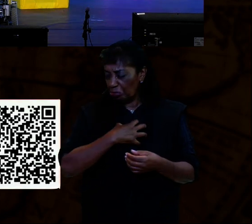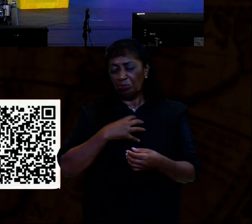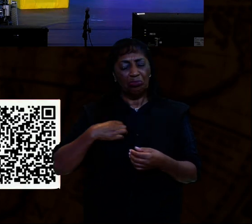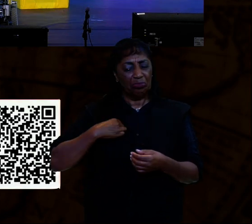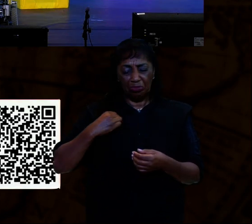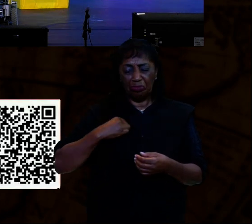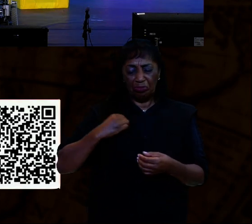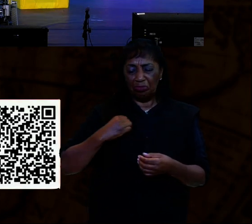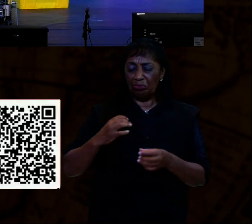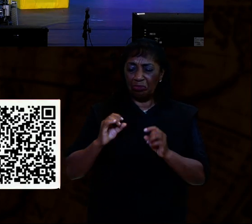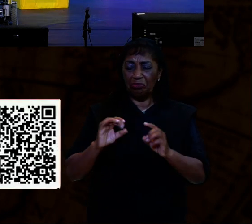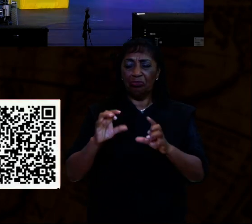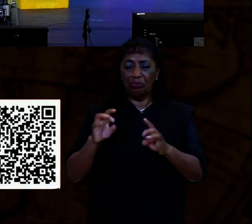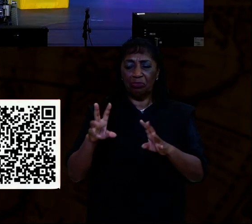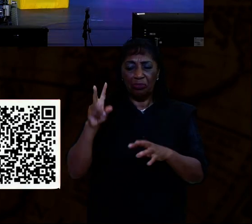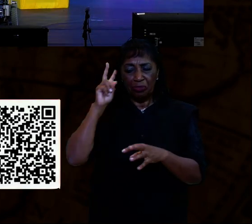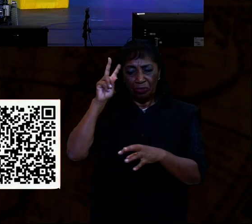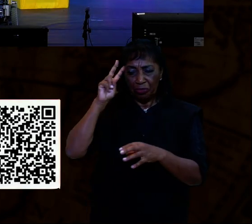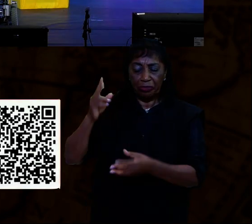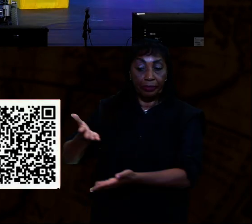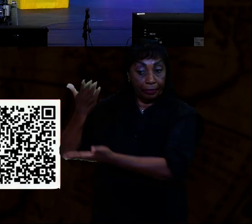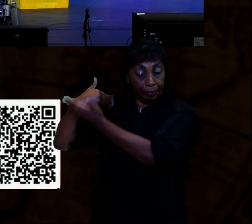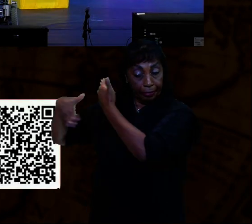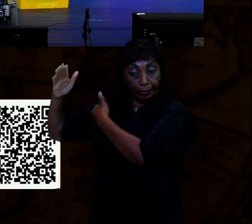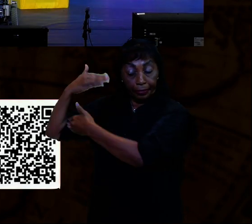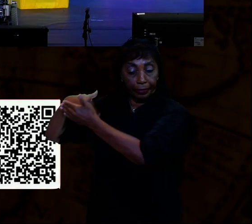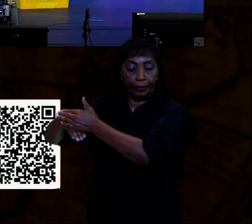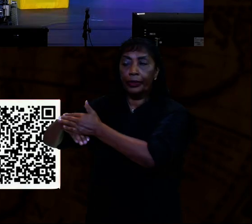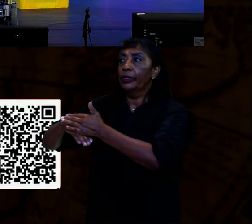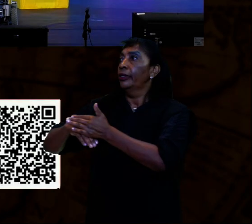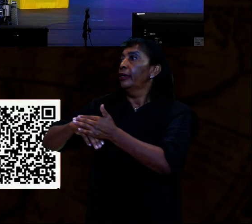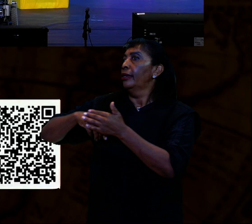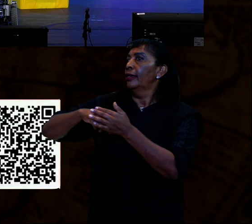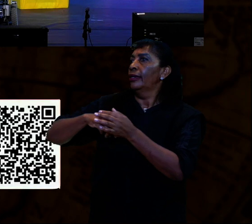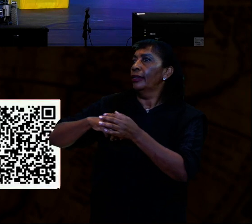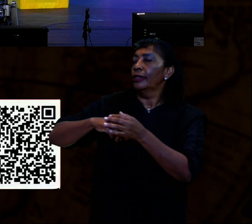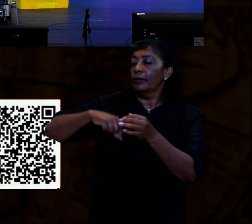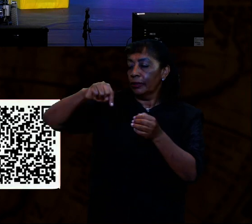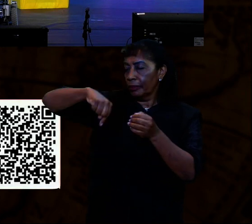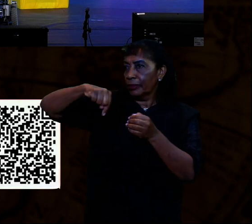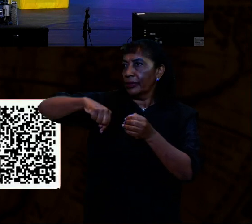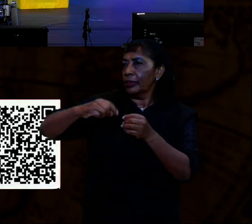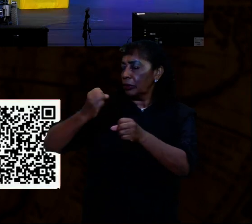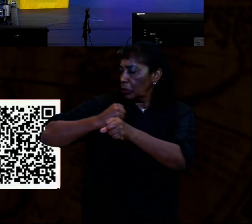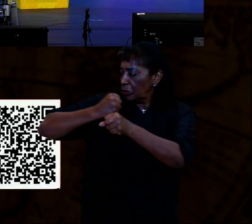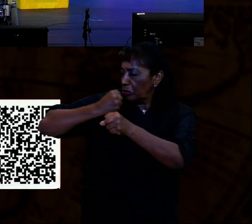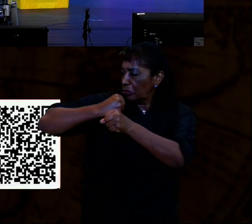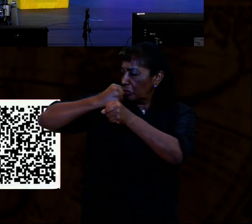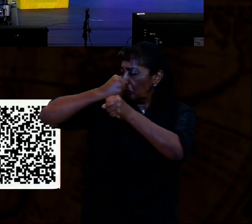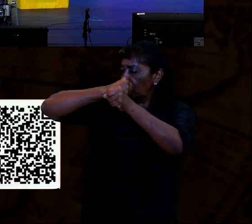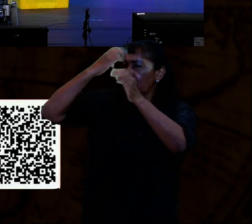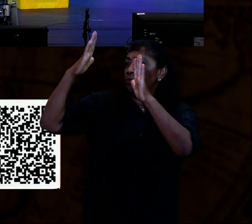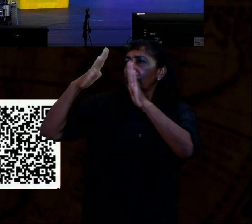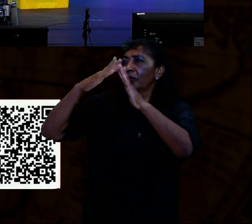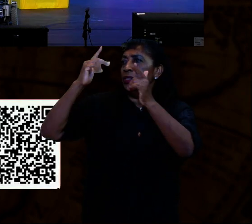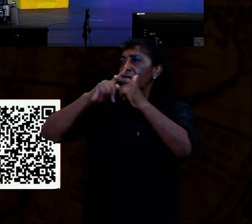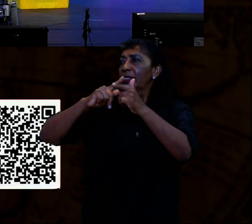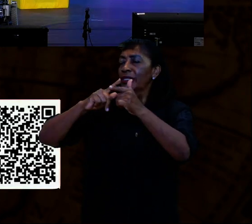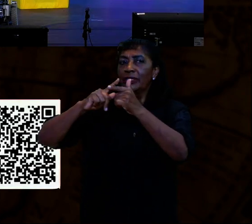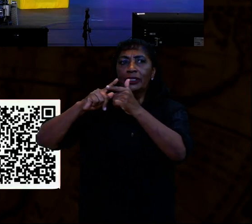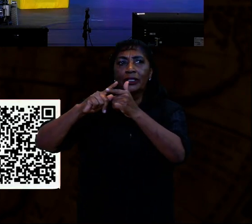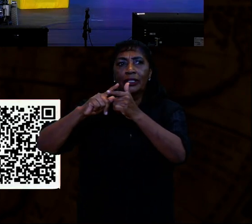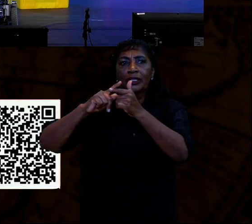eu me lembro de quando estava sendo construído o templo e eles estavam ainda doando